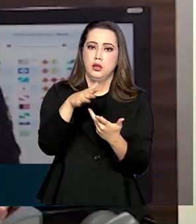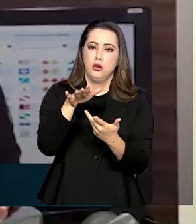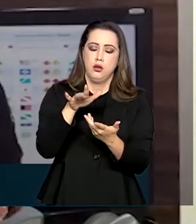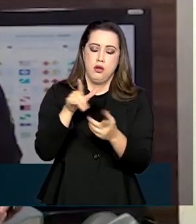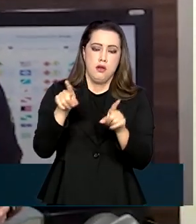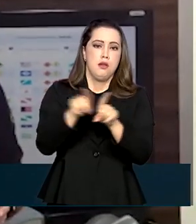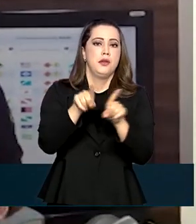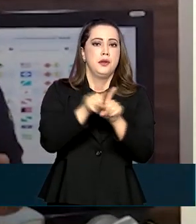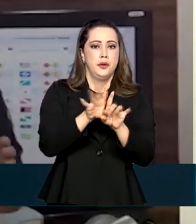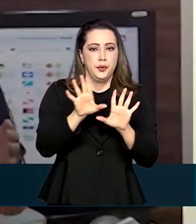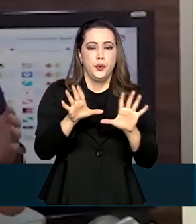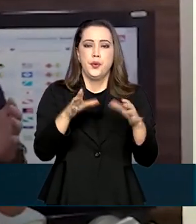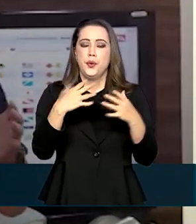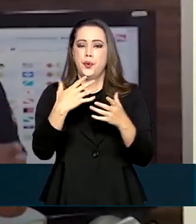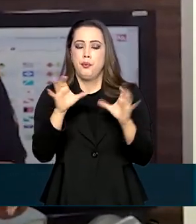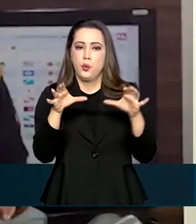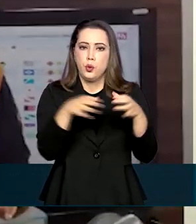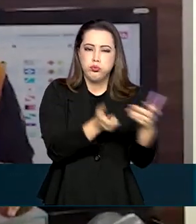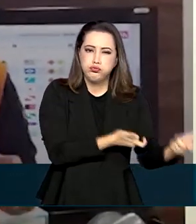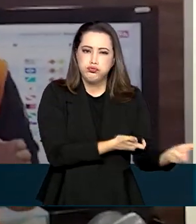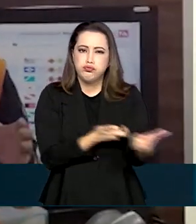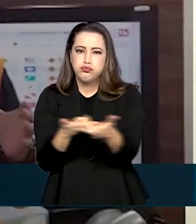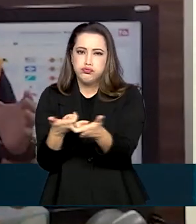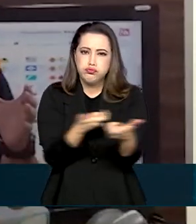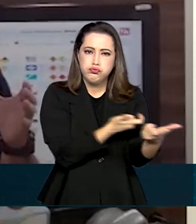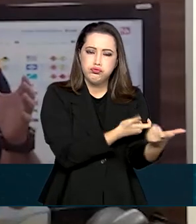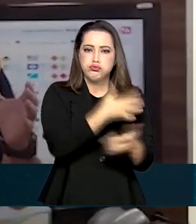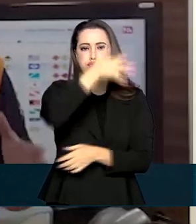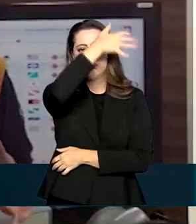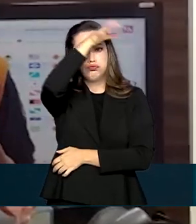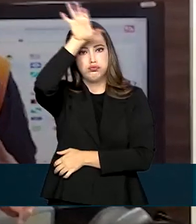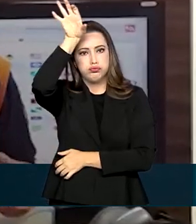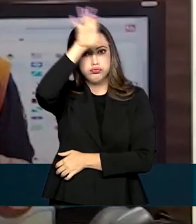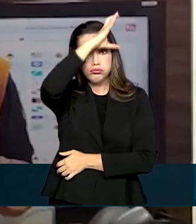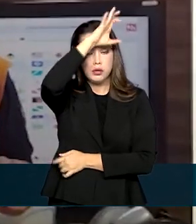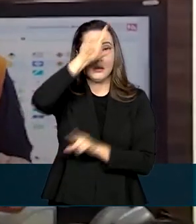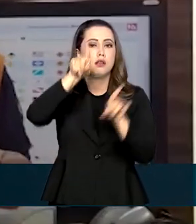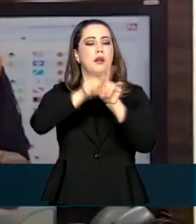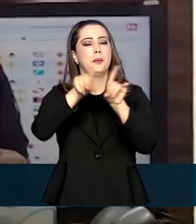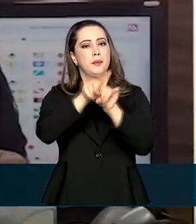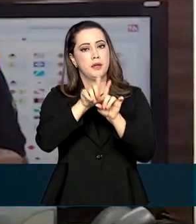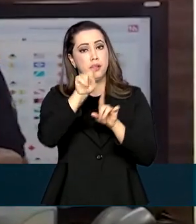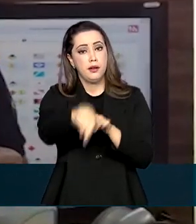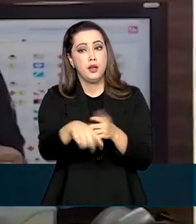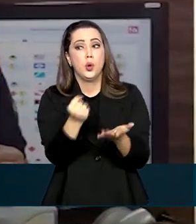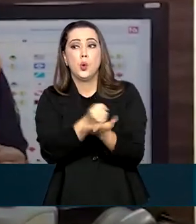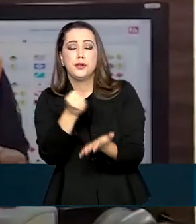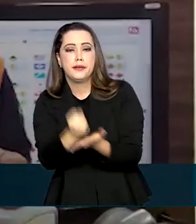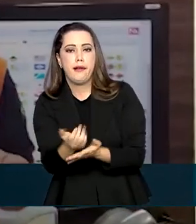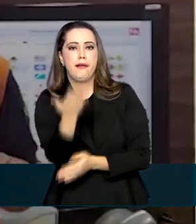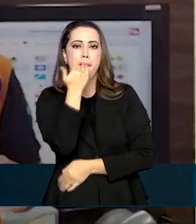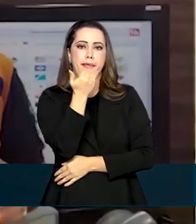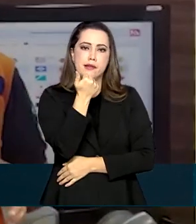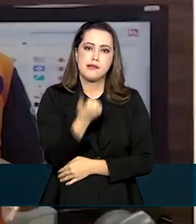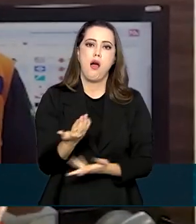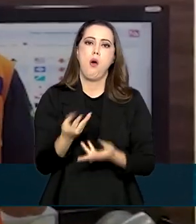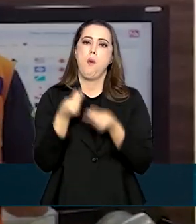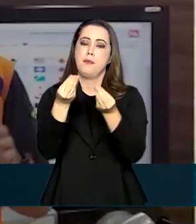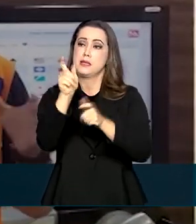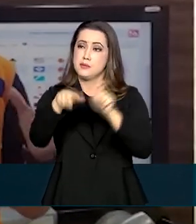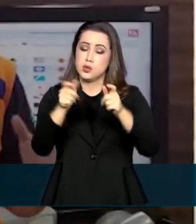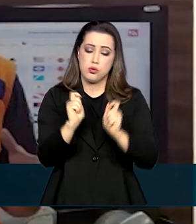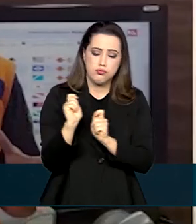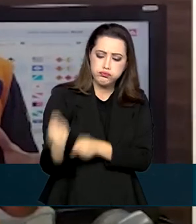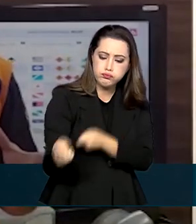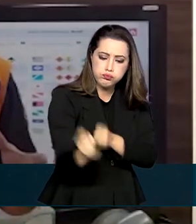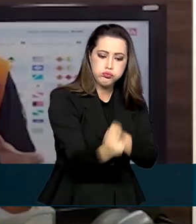para os brigadistas, contratação de hospedagem, contratação de alimentação para os trabalhadores do fogo, enfim,